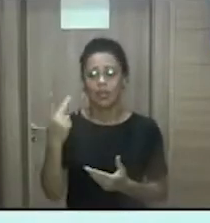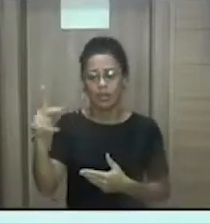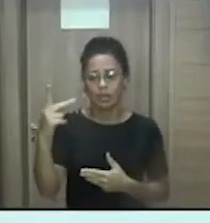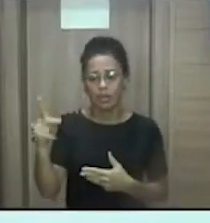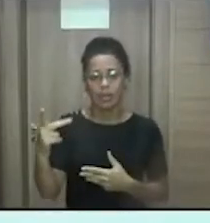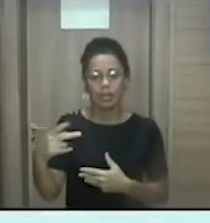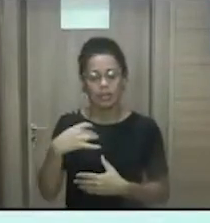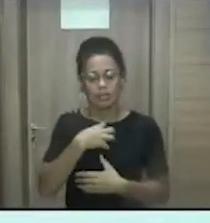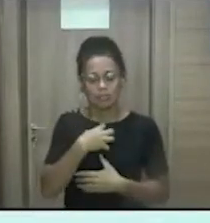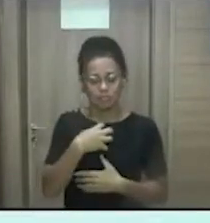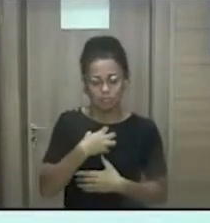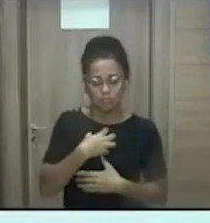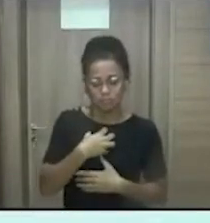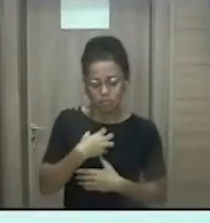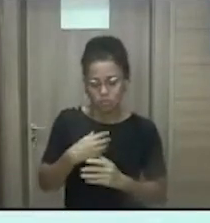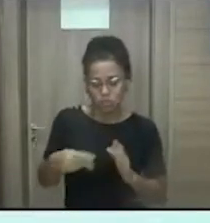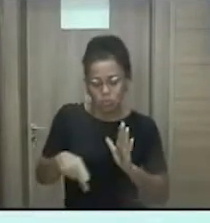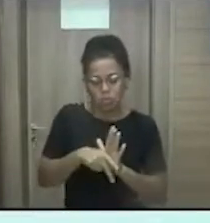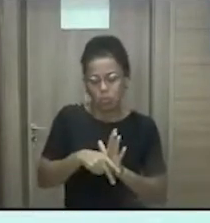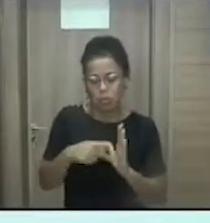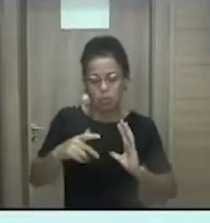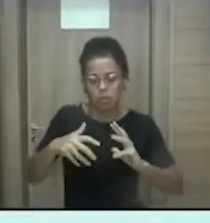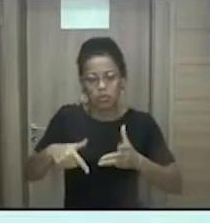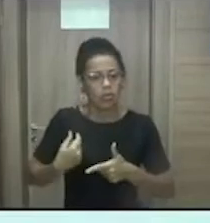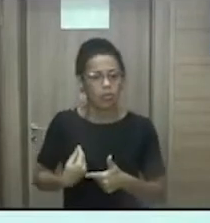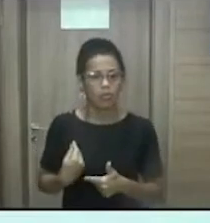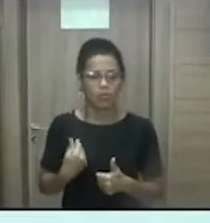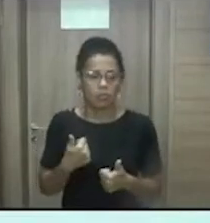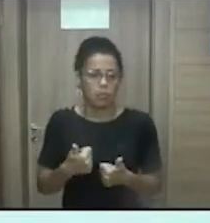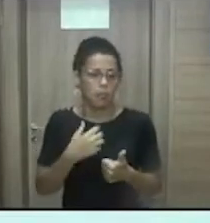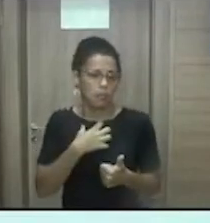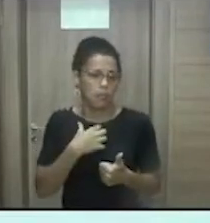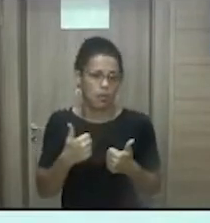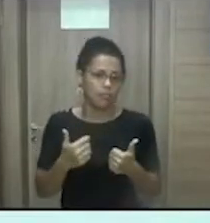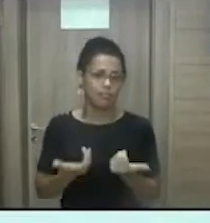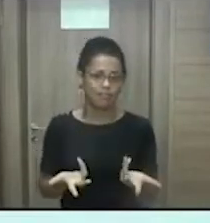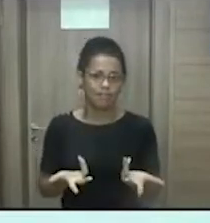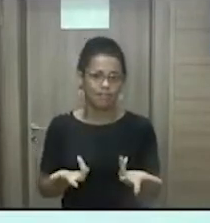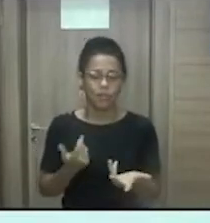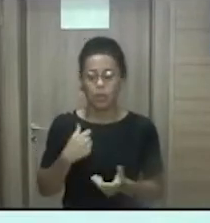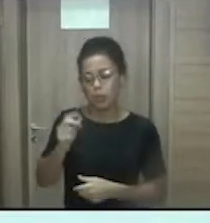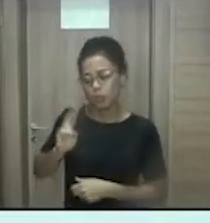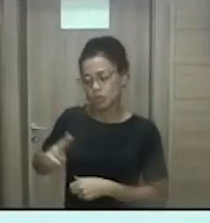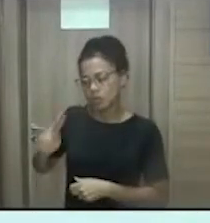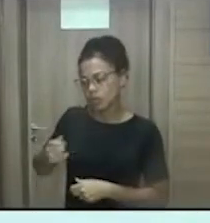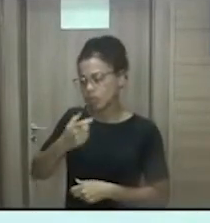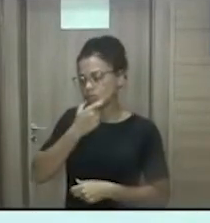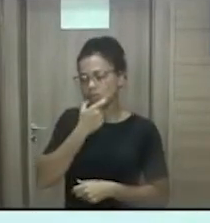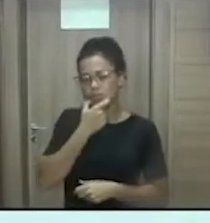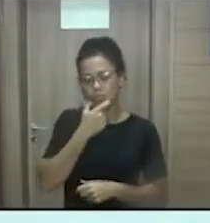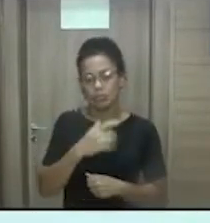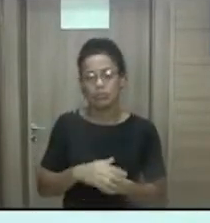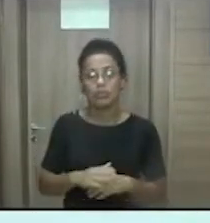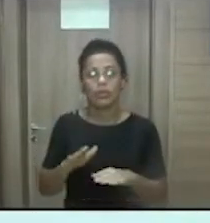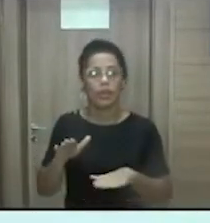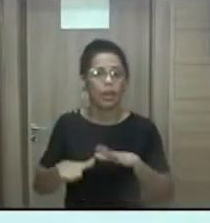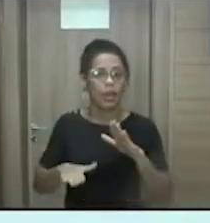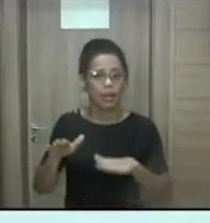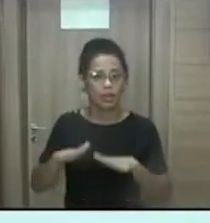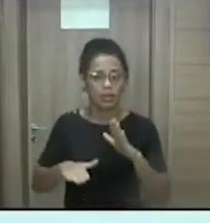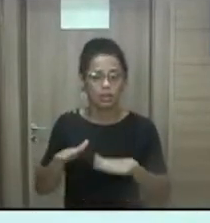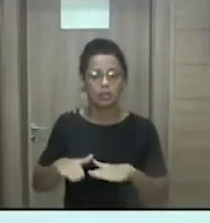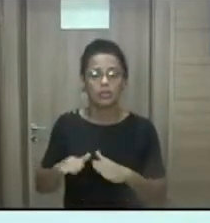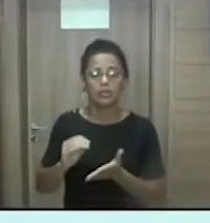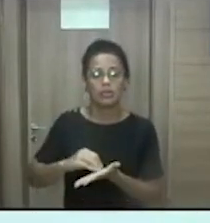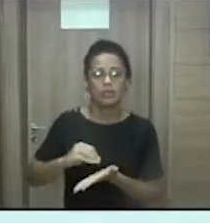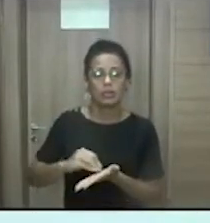às vezes, não se reconhece nesse mundo e utiliza desse modo, né, de usar a prótese para se colocar. Então, às vezes, essa falta de adaptação.